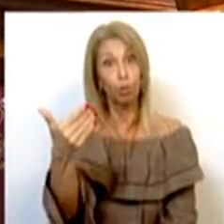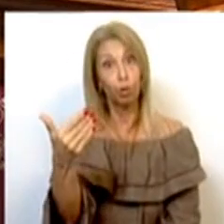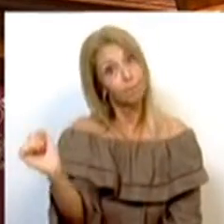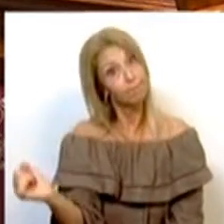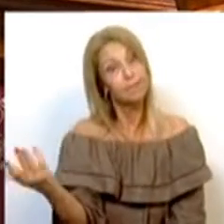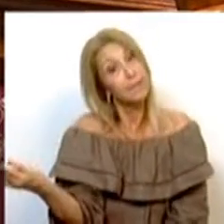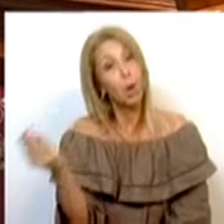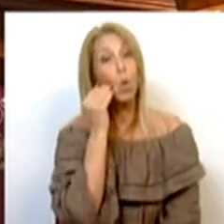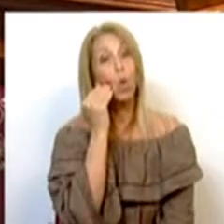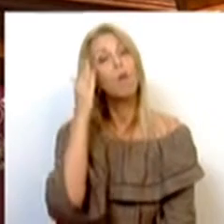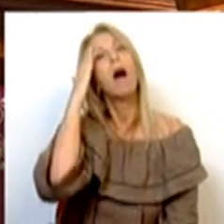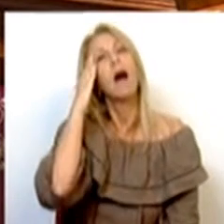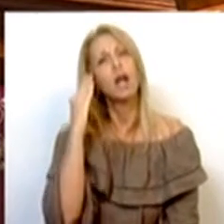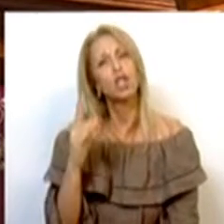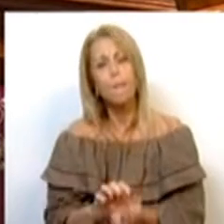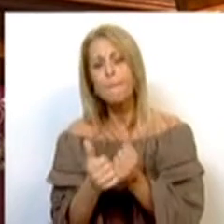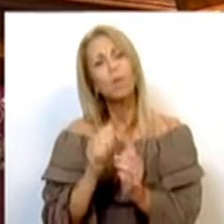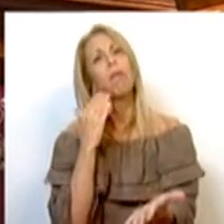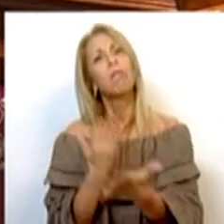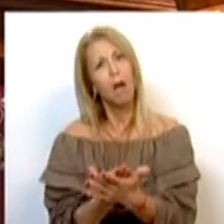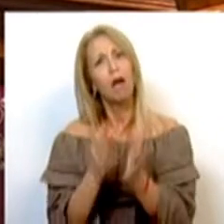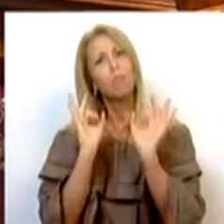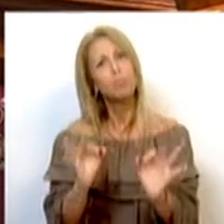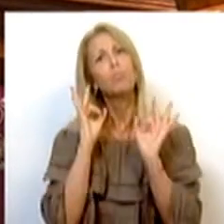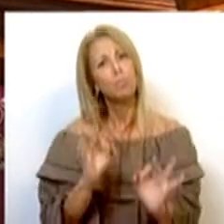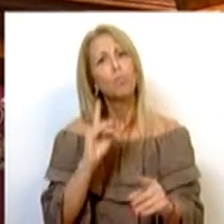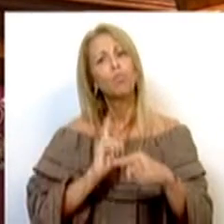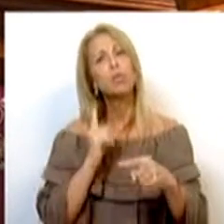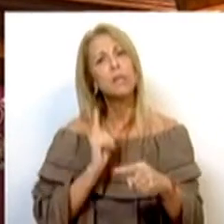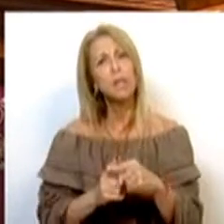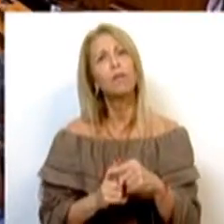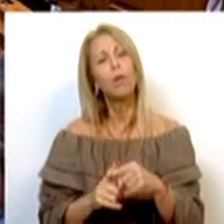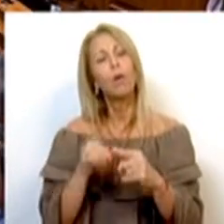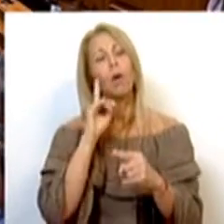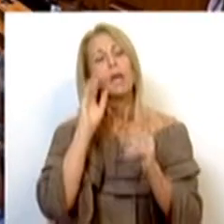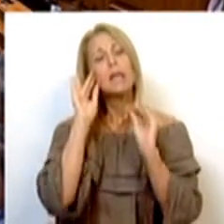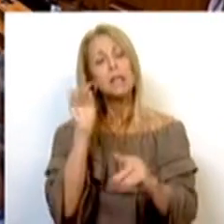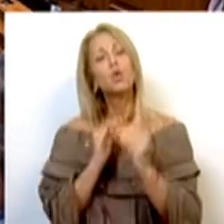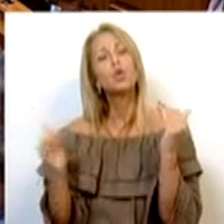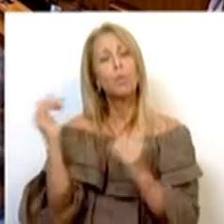forma julga que estas mudanças afetarão decisivamente o futuro do ensino superior em Portugal? Muito obrigado.